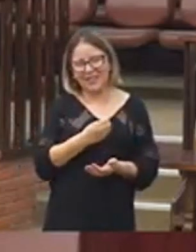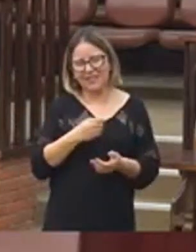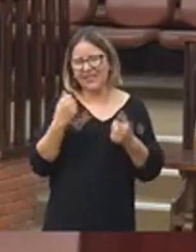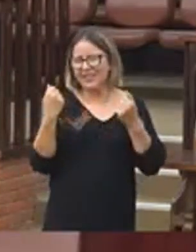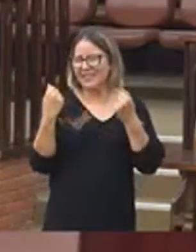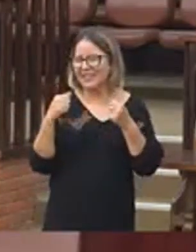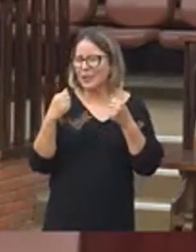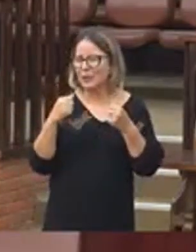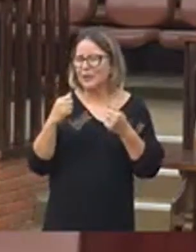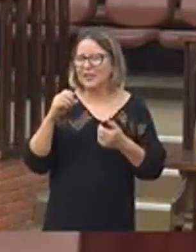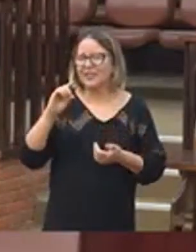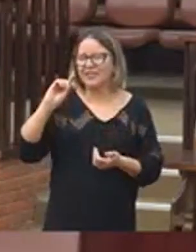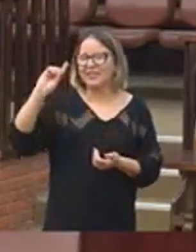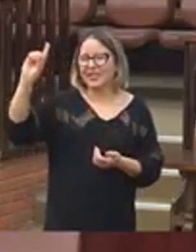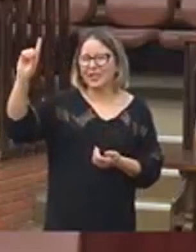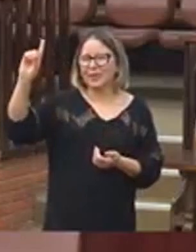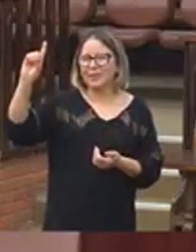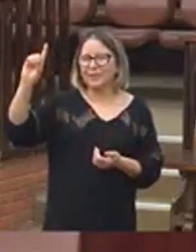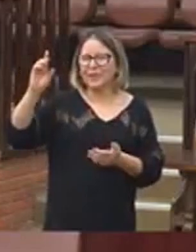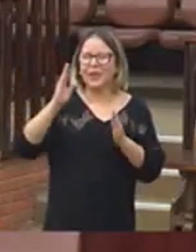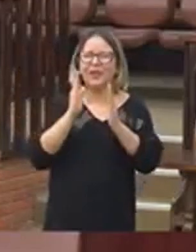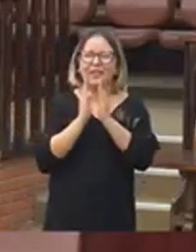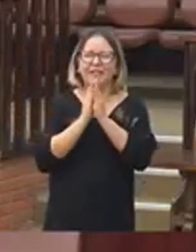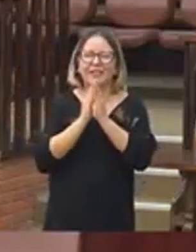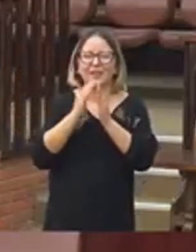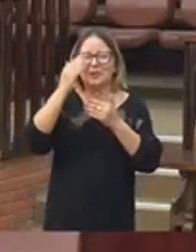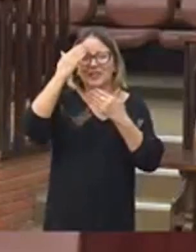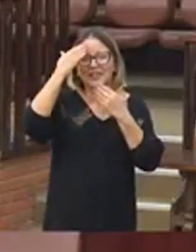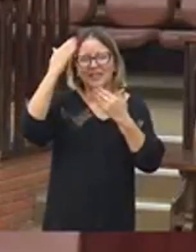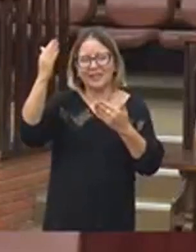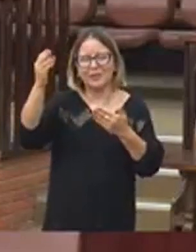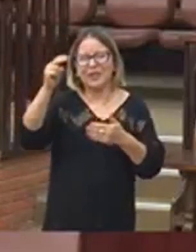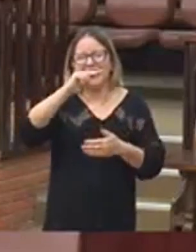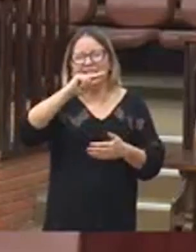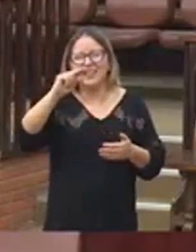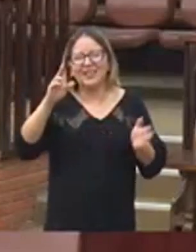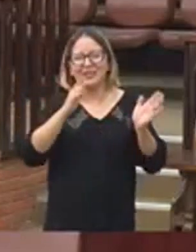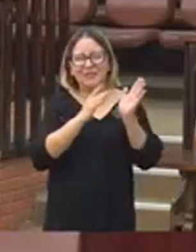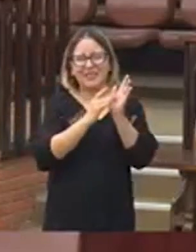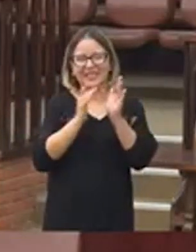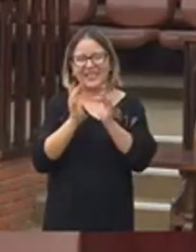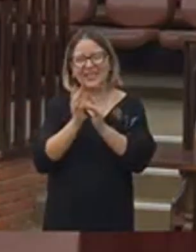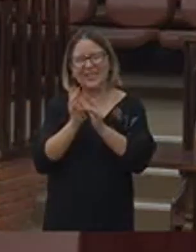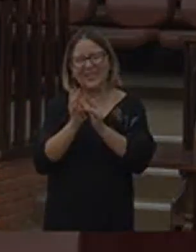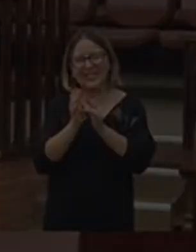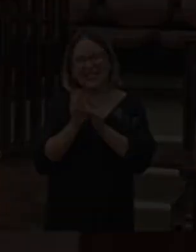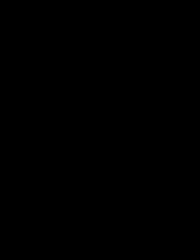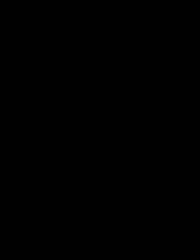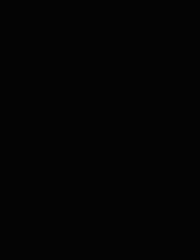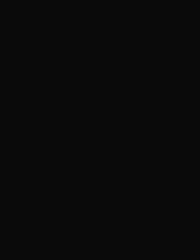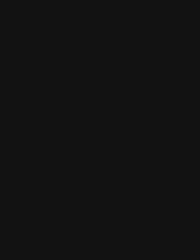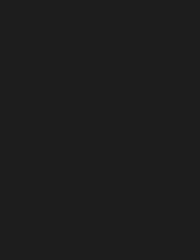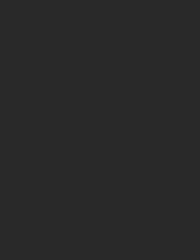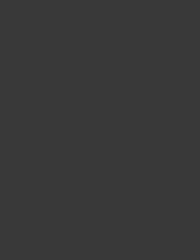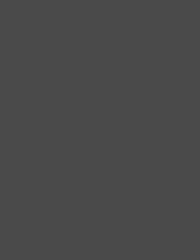Senhor. É o que oramos agradecidos, em nome de Jesus. Amém.